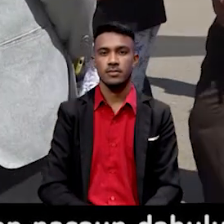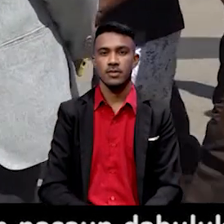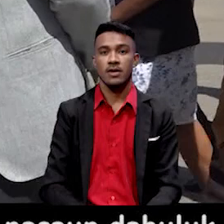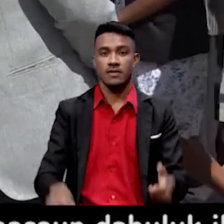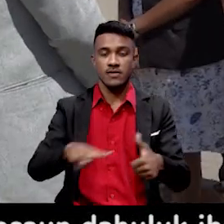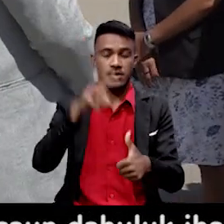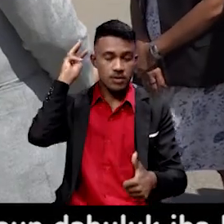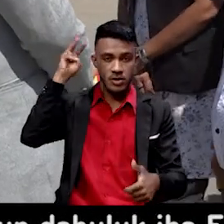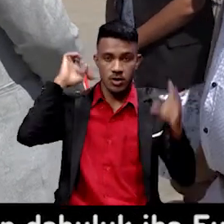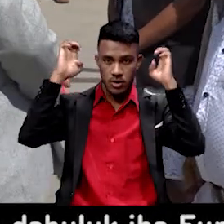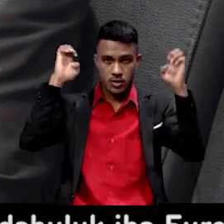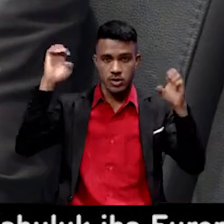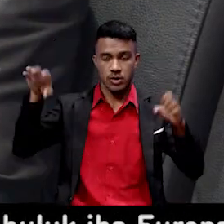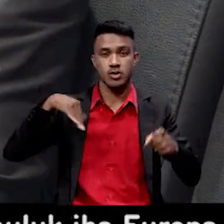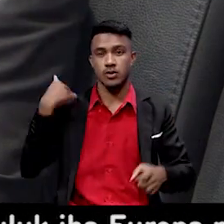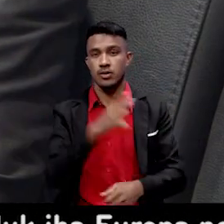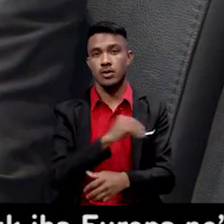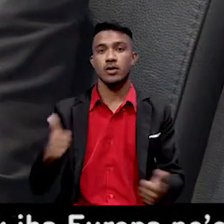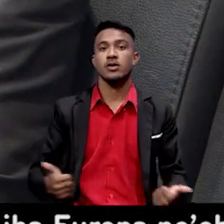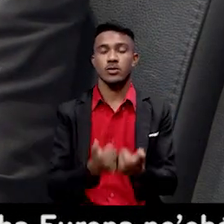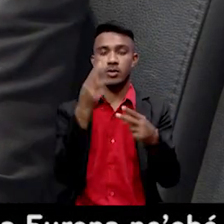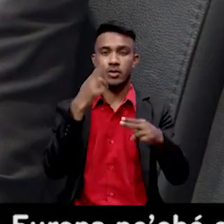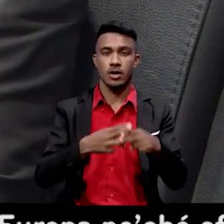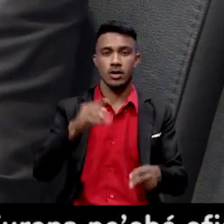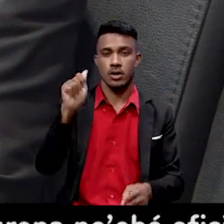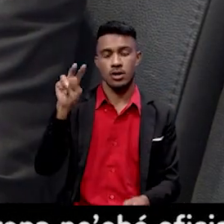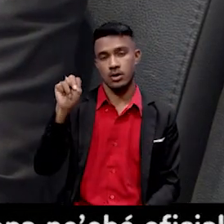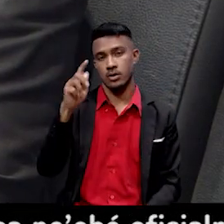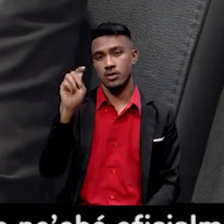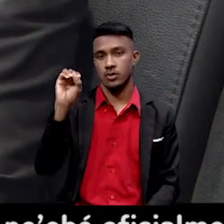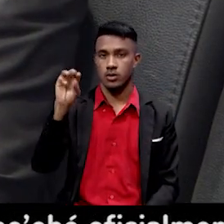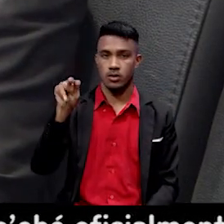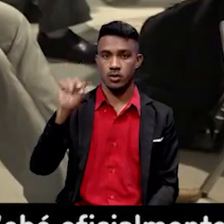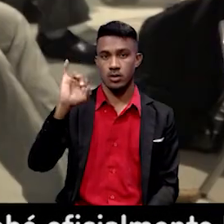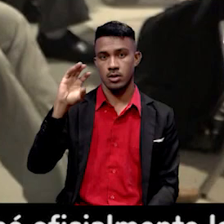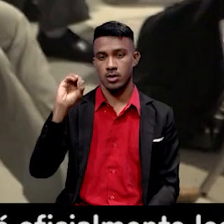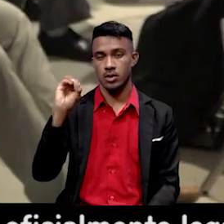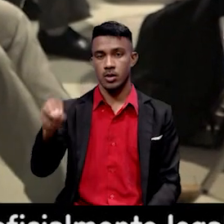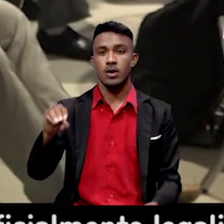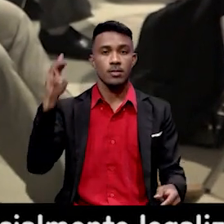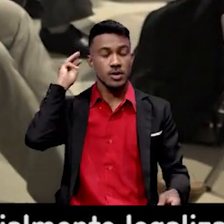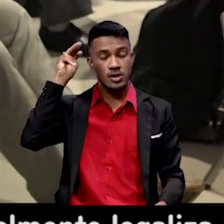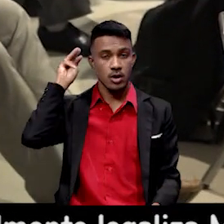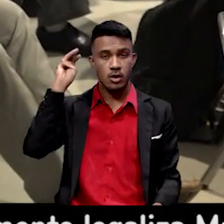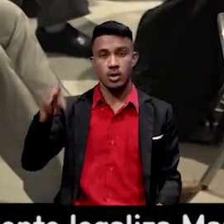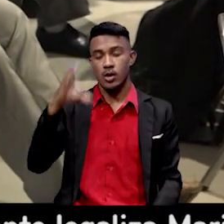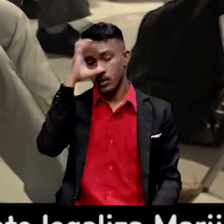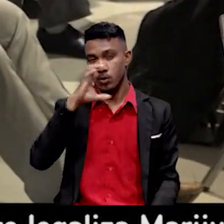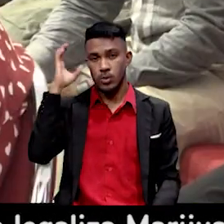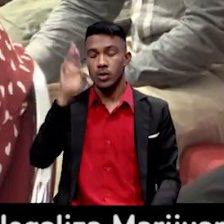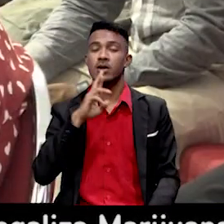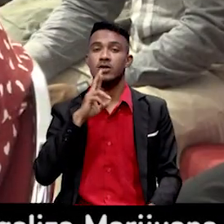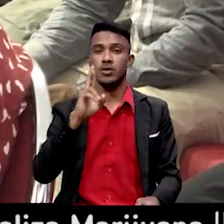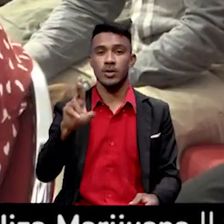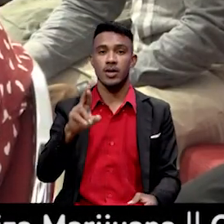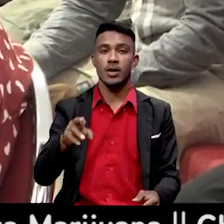Vice-ministro de Educação, Juventude e no Desporto, António Guterres, ateten, Ministério se busca solução ba problema sira nebe durante ne professor no estudante